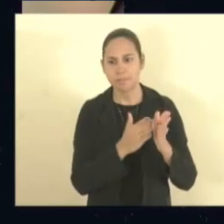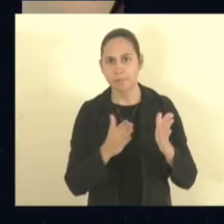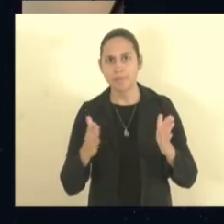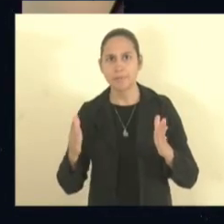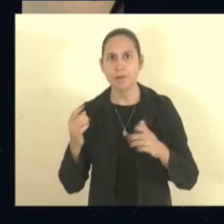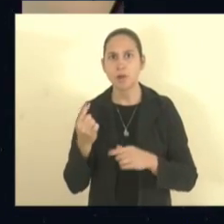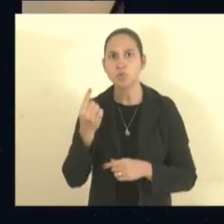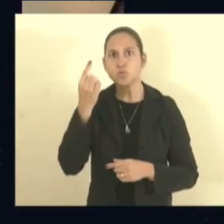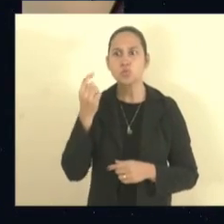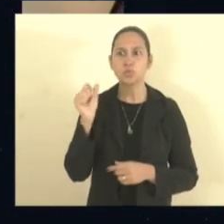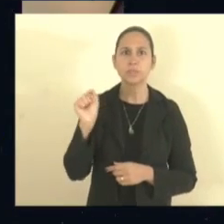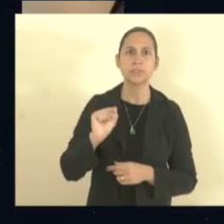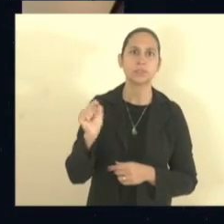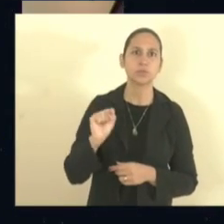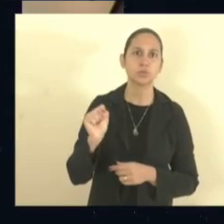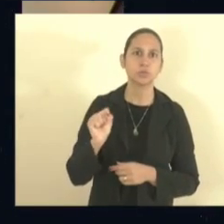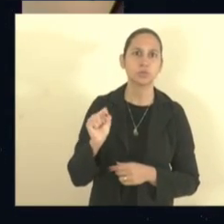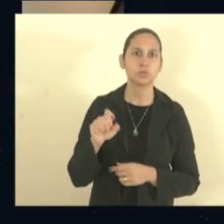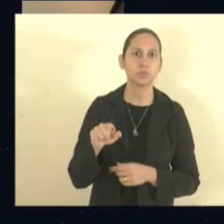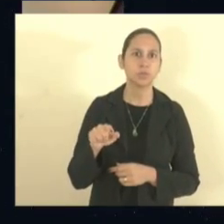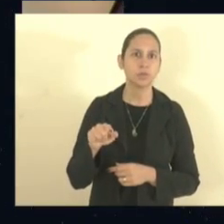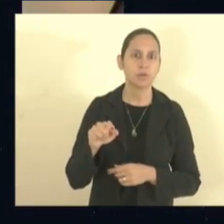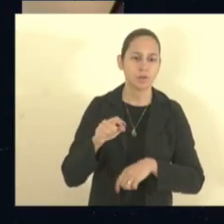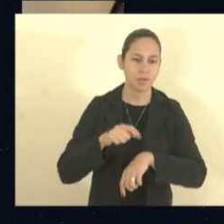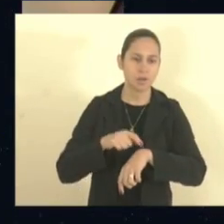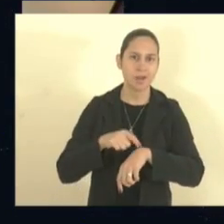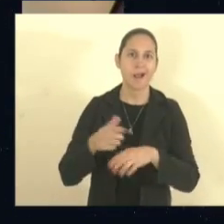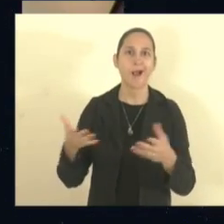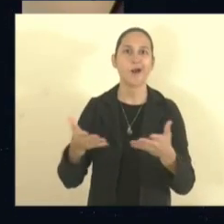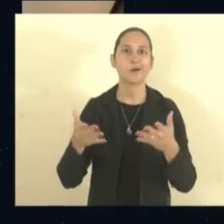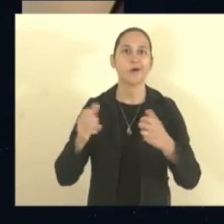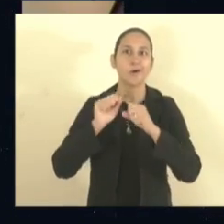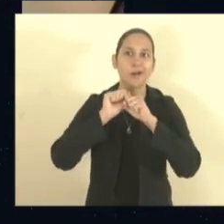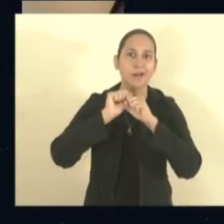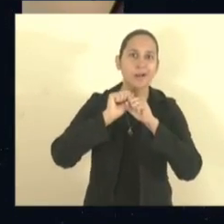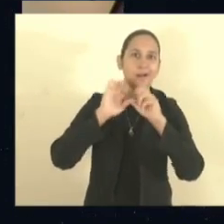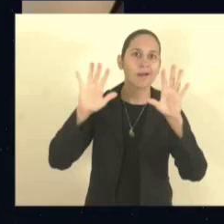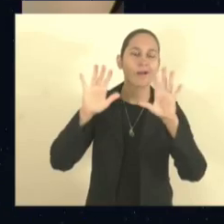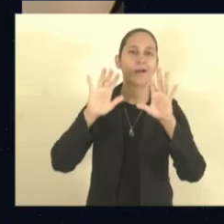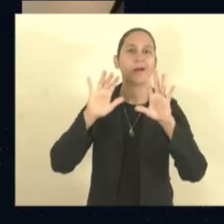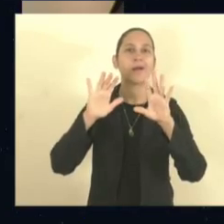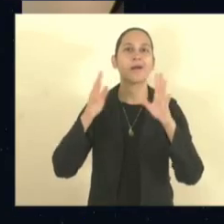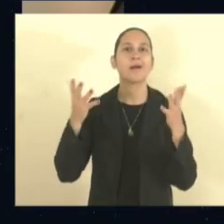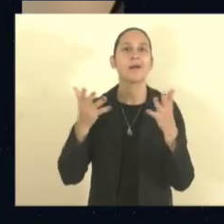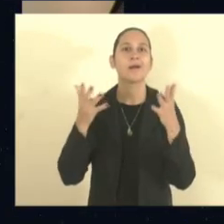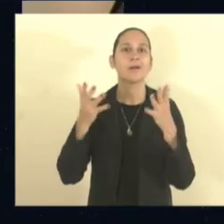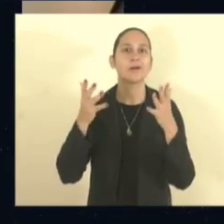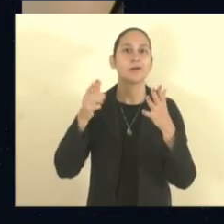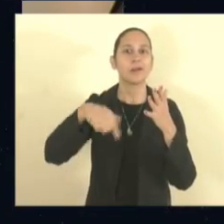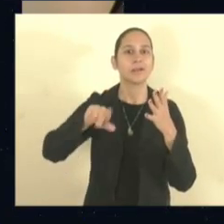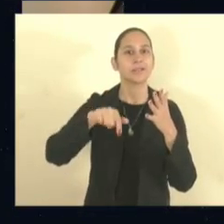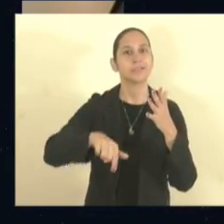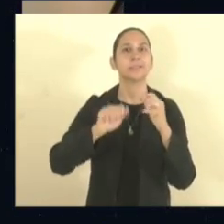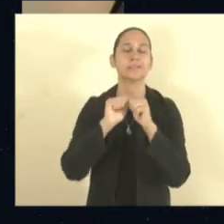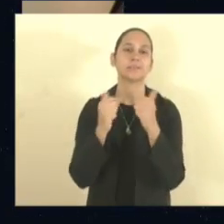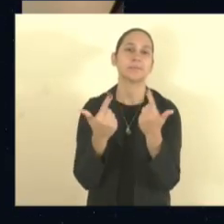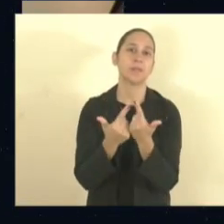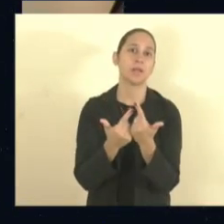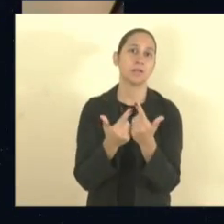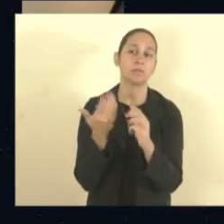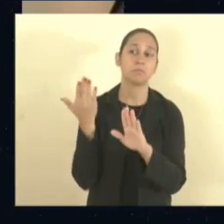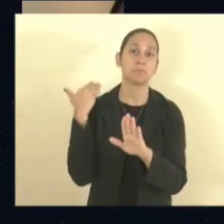um segundo sequer, ele foi falado aqui na Assembleia, nem dado a oportunidade, nós entendemos como é que é essa situação, como é que